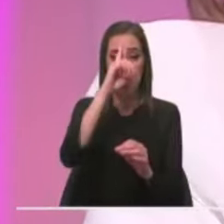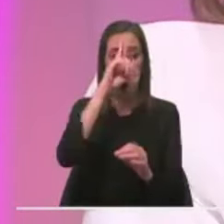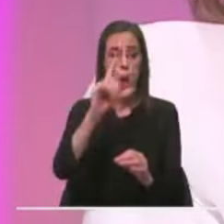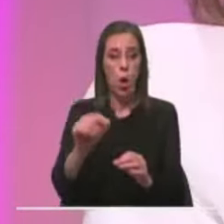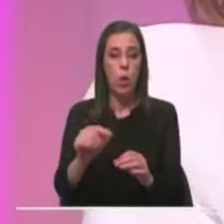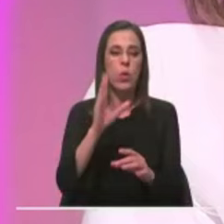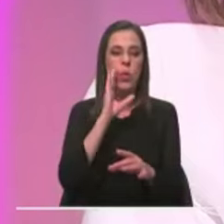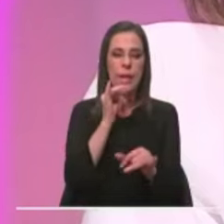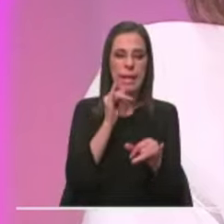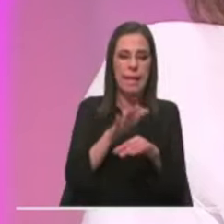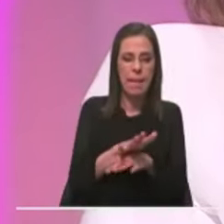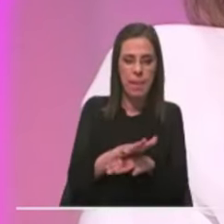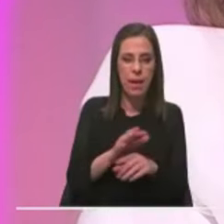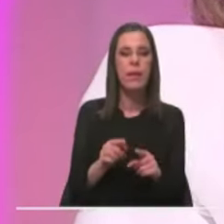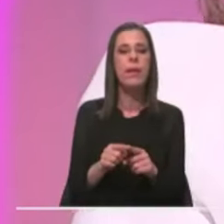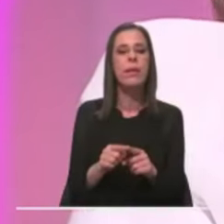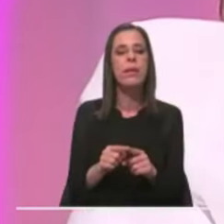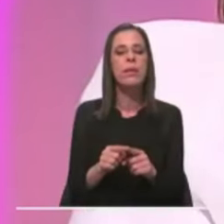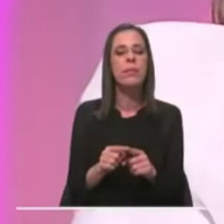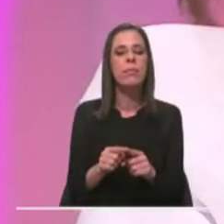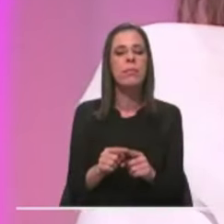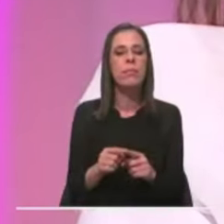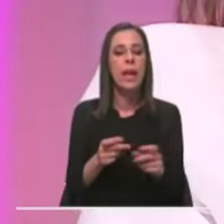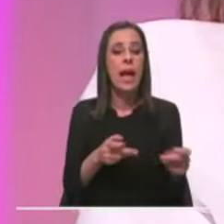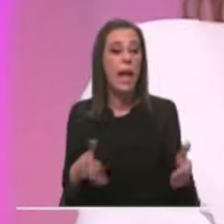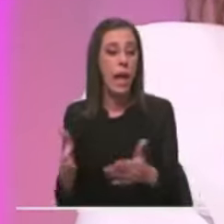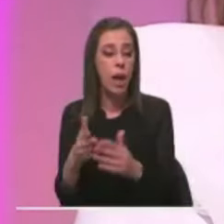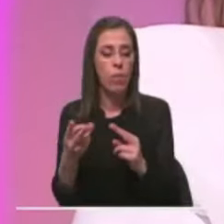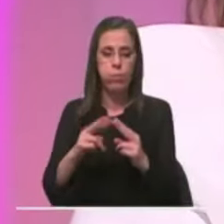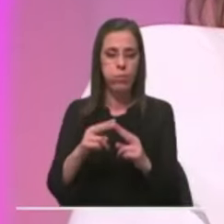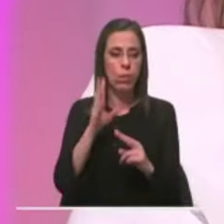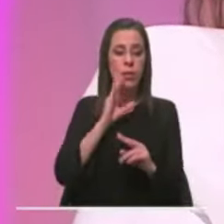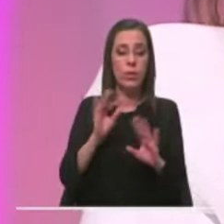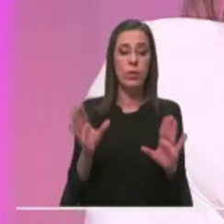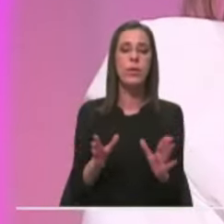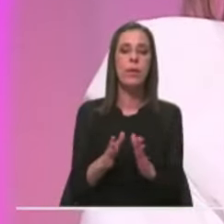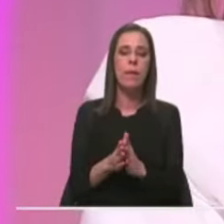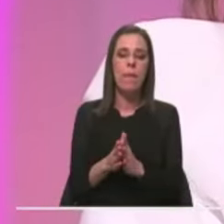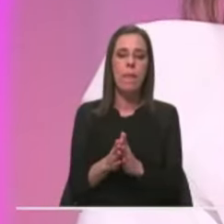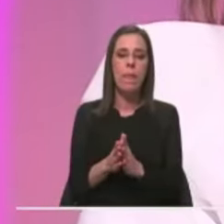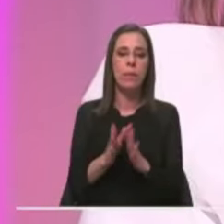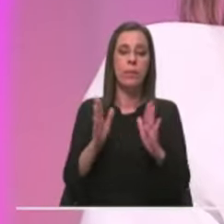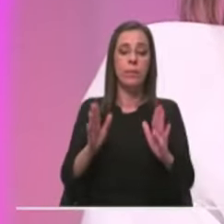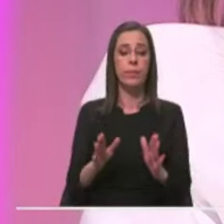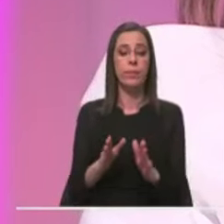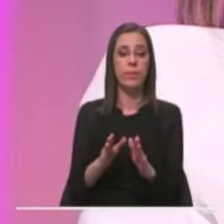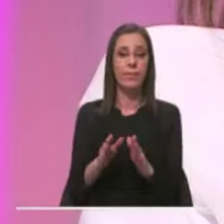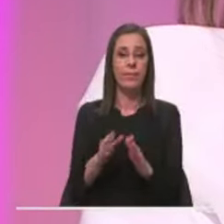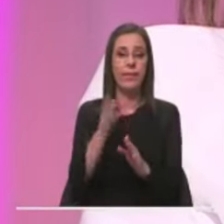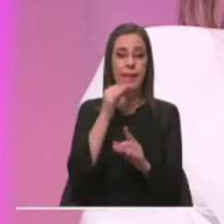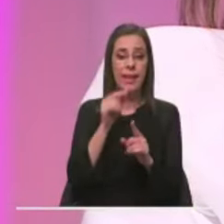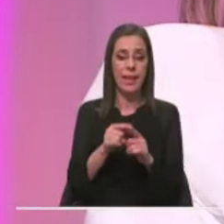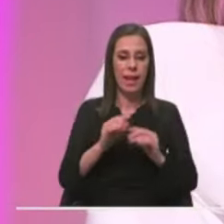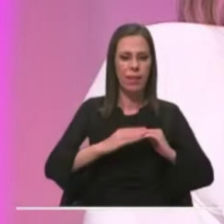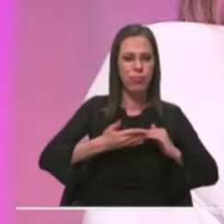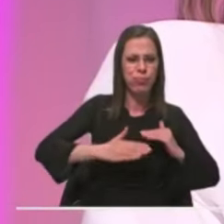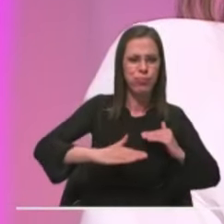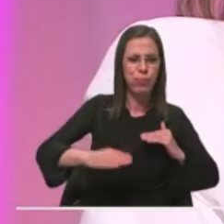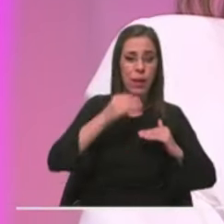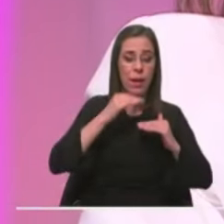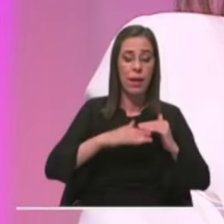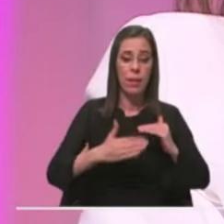sei se é mar se é se é rio não sei dizer eu estou numa numa Terra